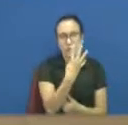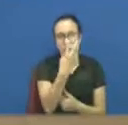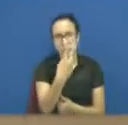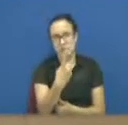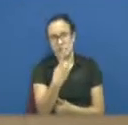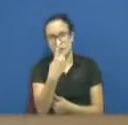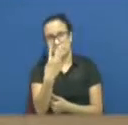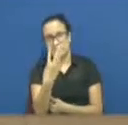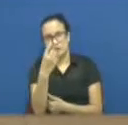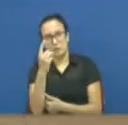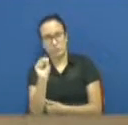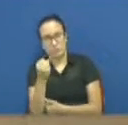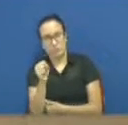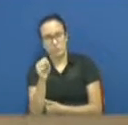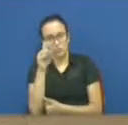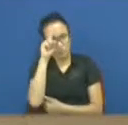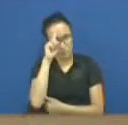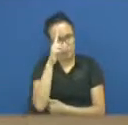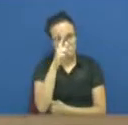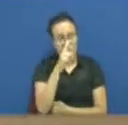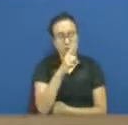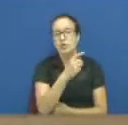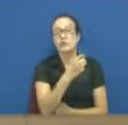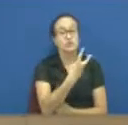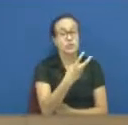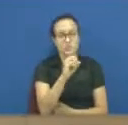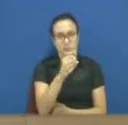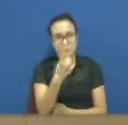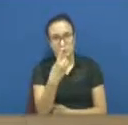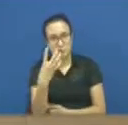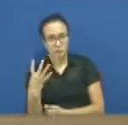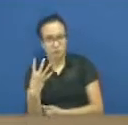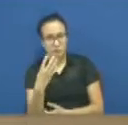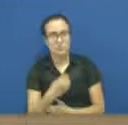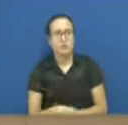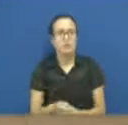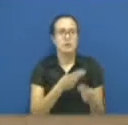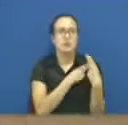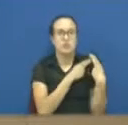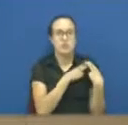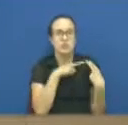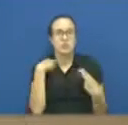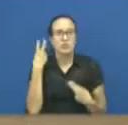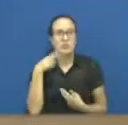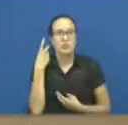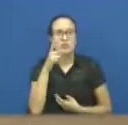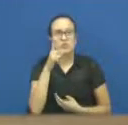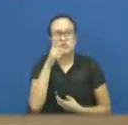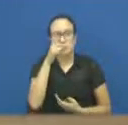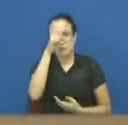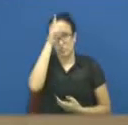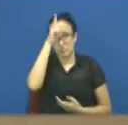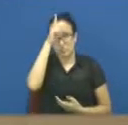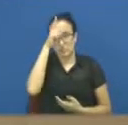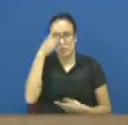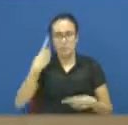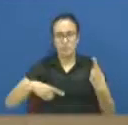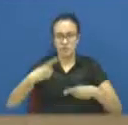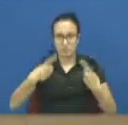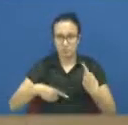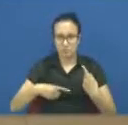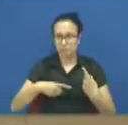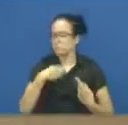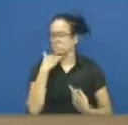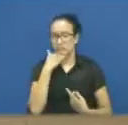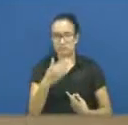4.138 de 2014, de autoria do vereador Sidney Pascotto. Algum vereador deseja discutir a matéria?